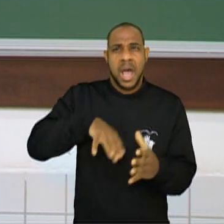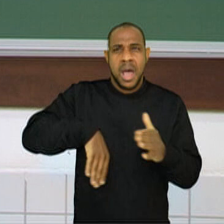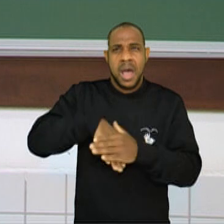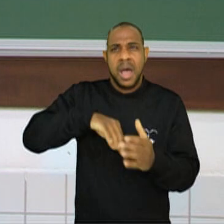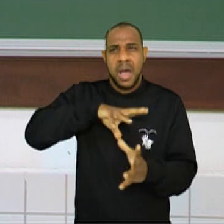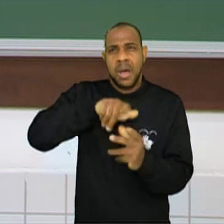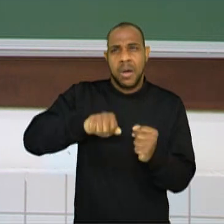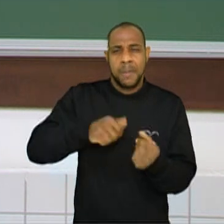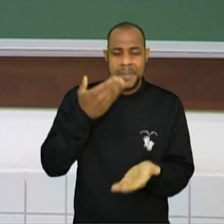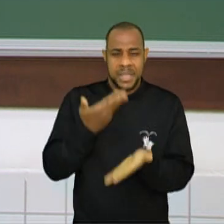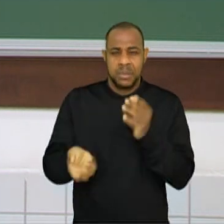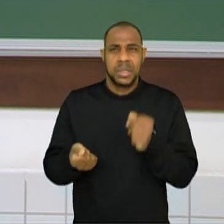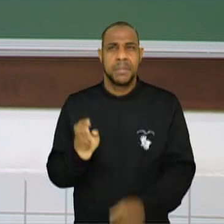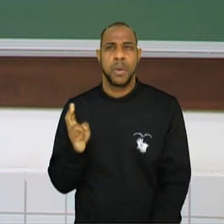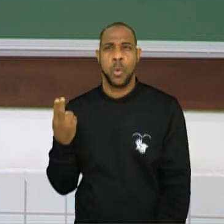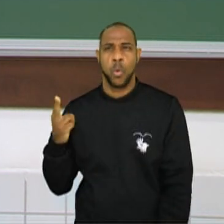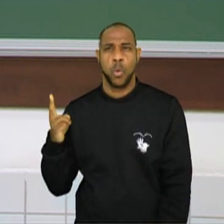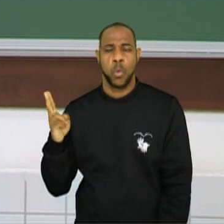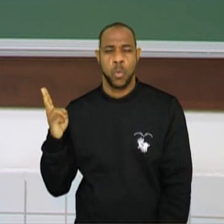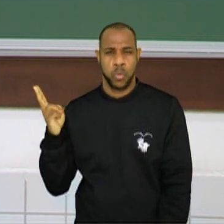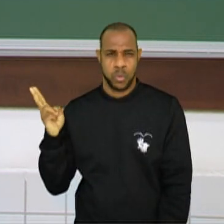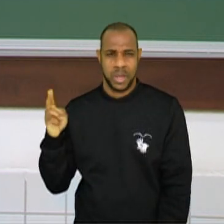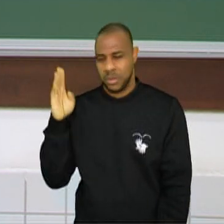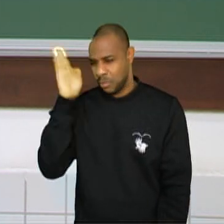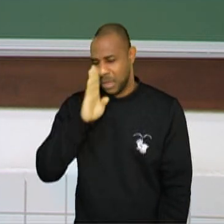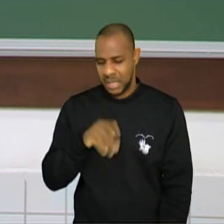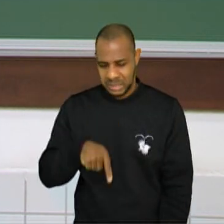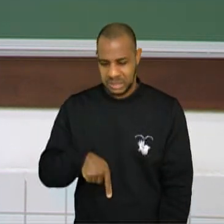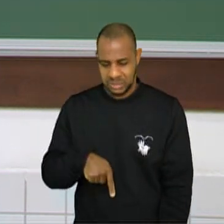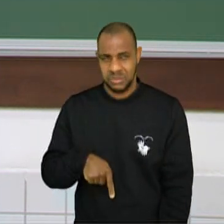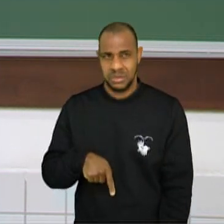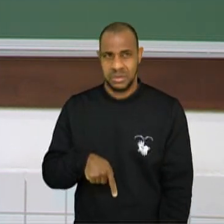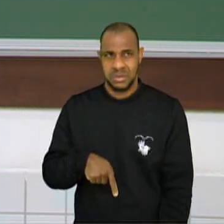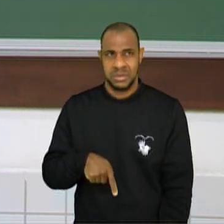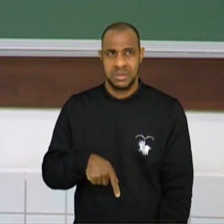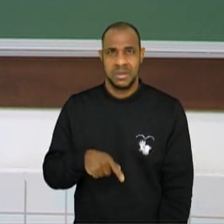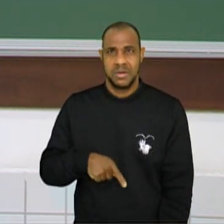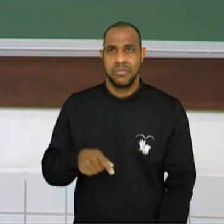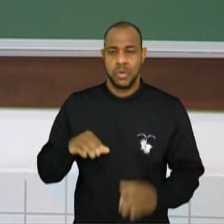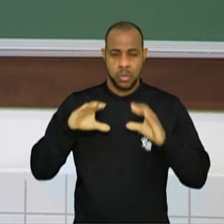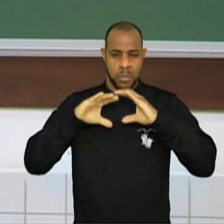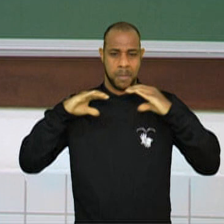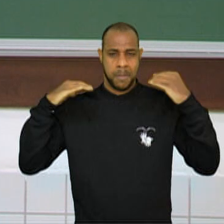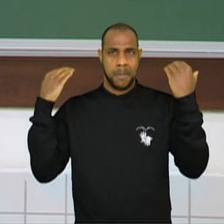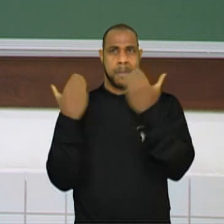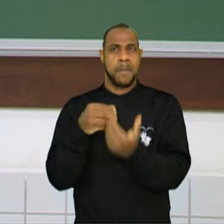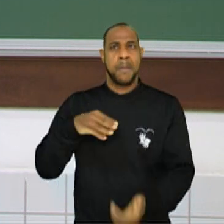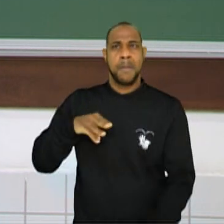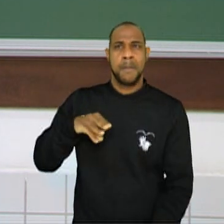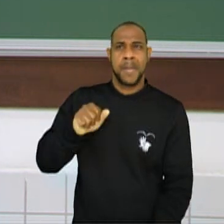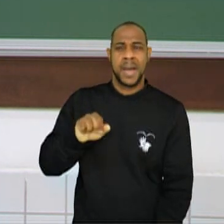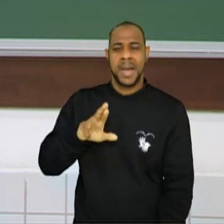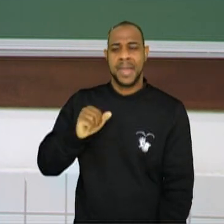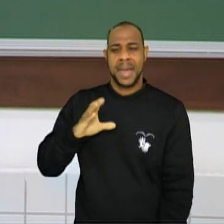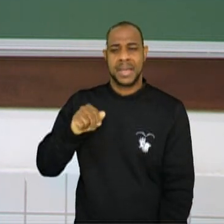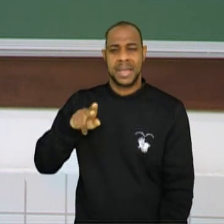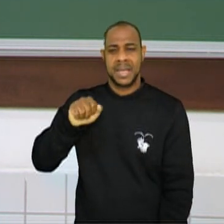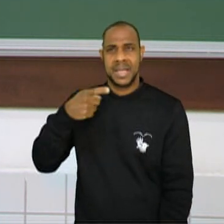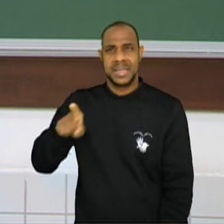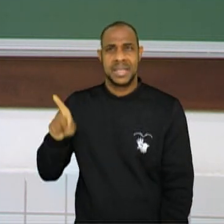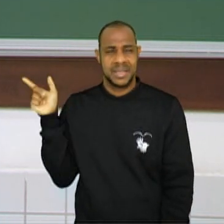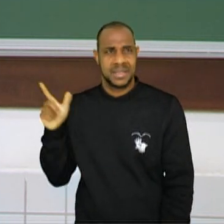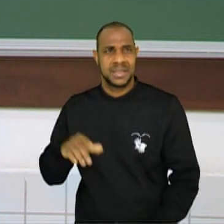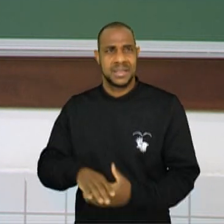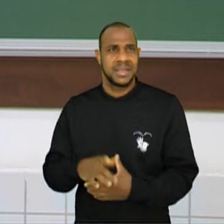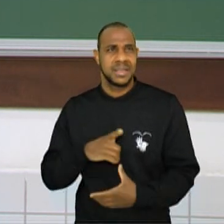Uruguai. A Copa foi no Brasil e essa derrota foi no Maracanã, né? Então você teve depois disso uma